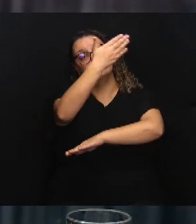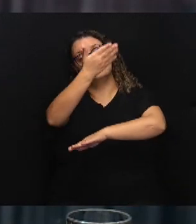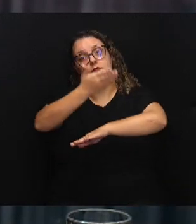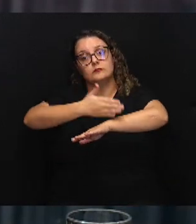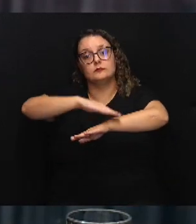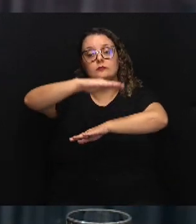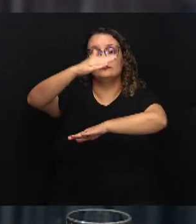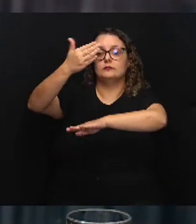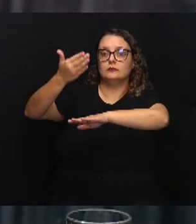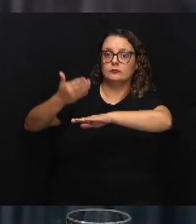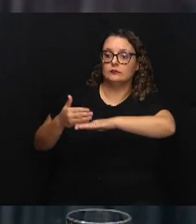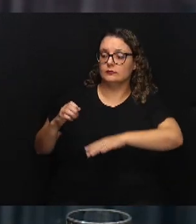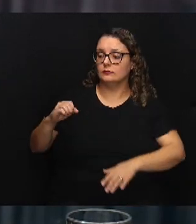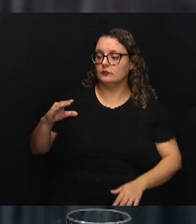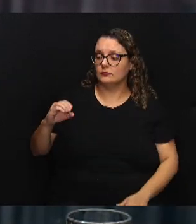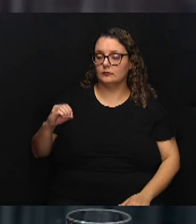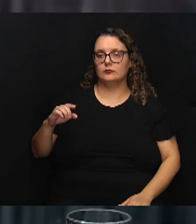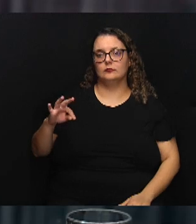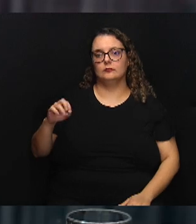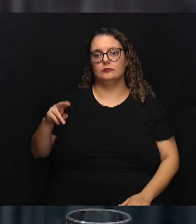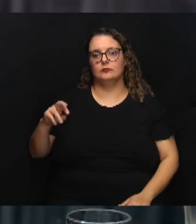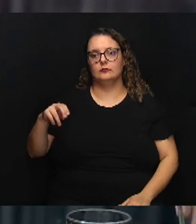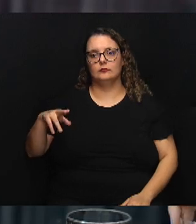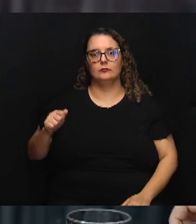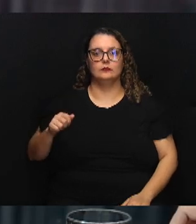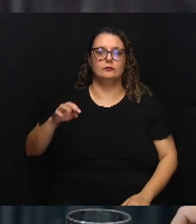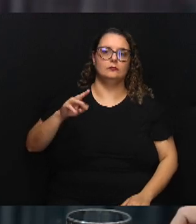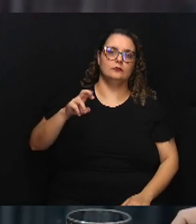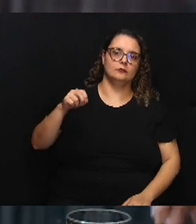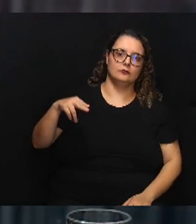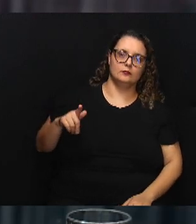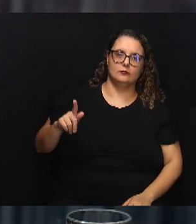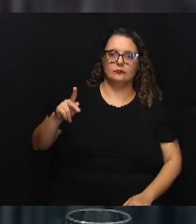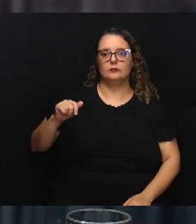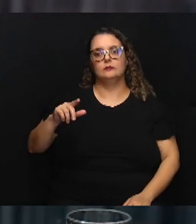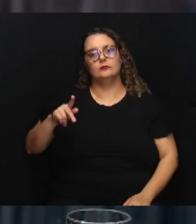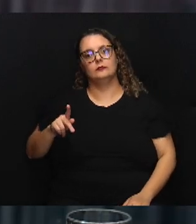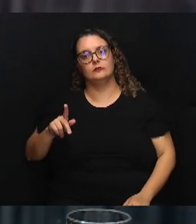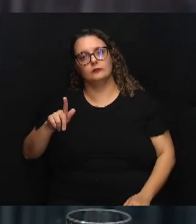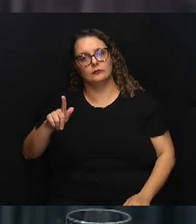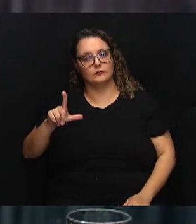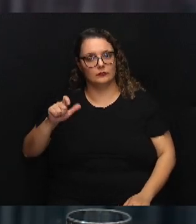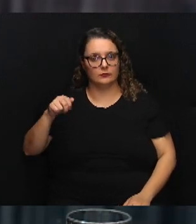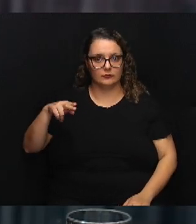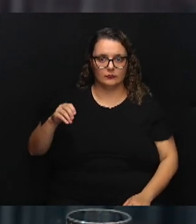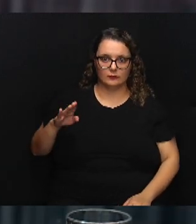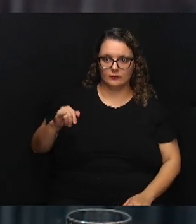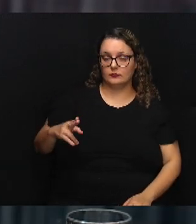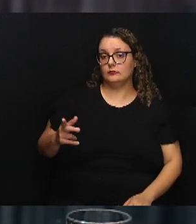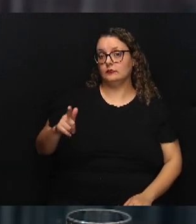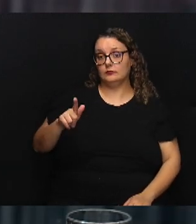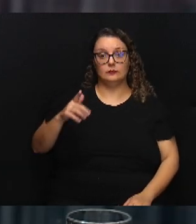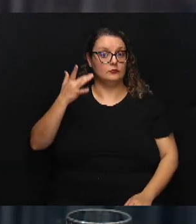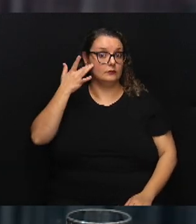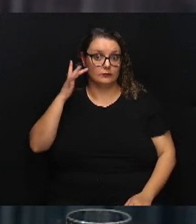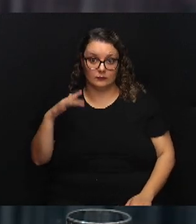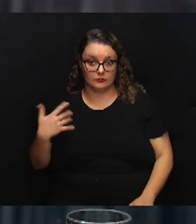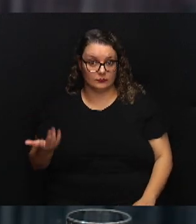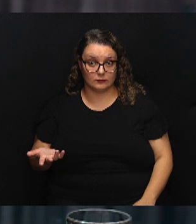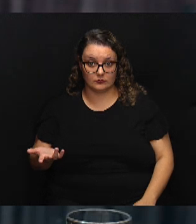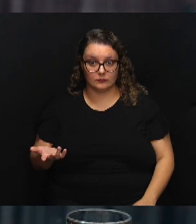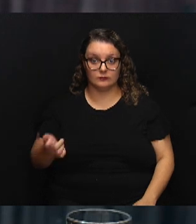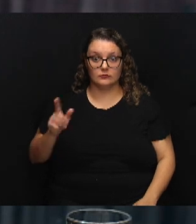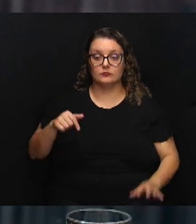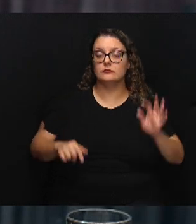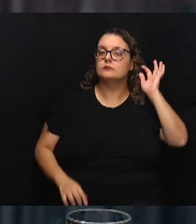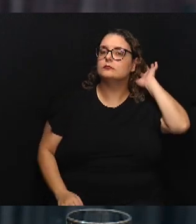né? Pelo ecoturismo, pelo trekking, pelo glamping, né? E o glamping, para quem não sabe, é algo